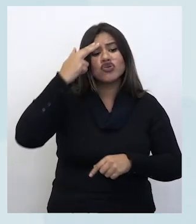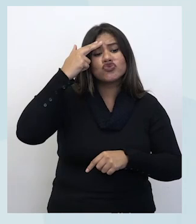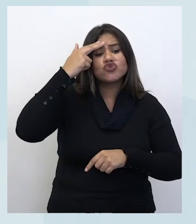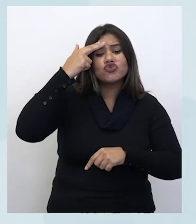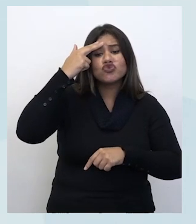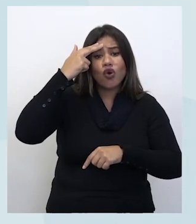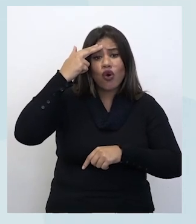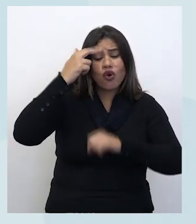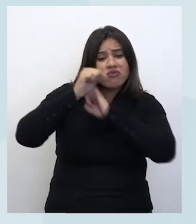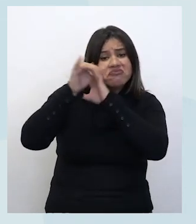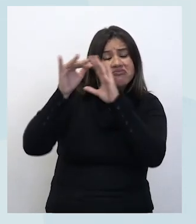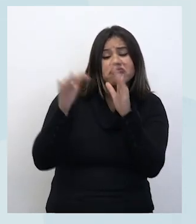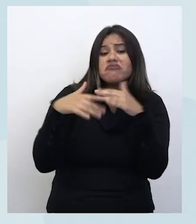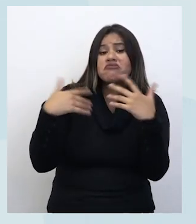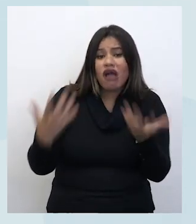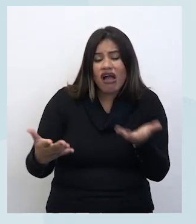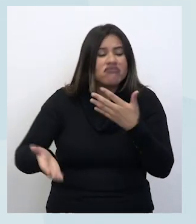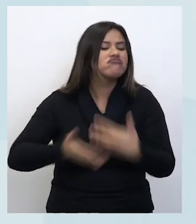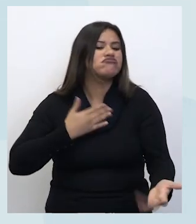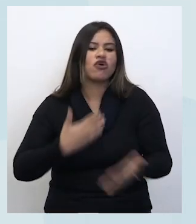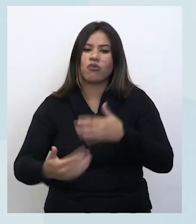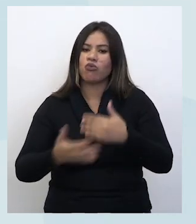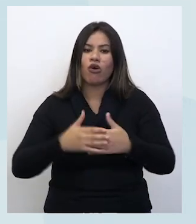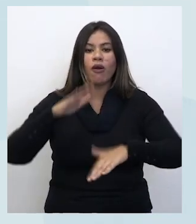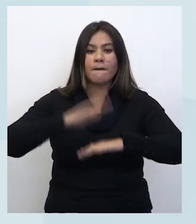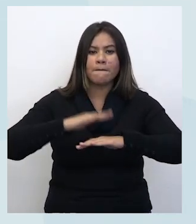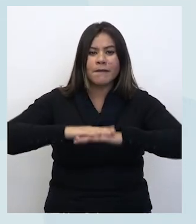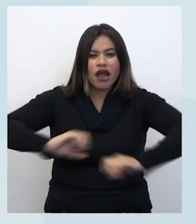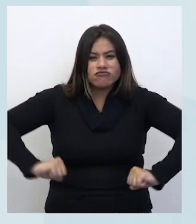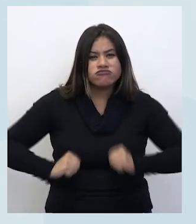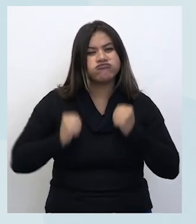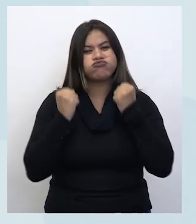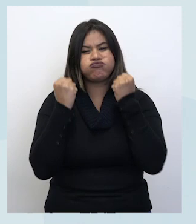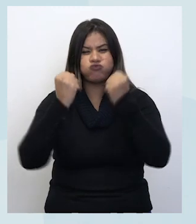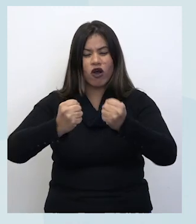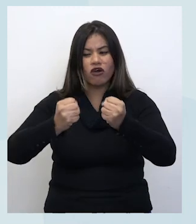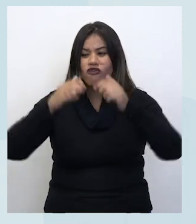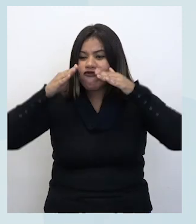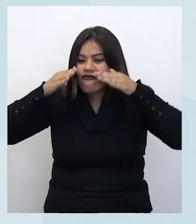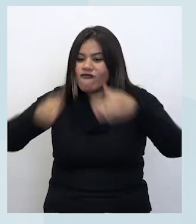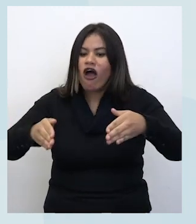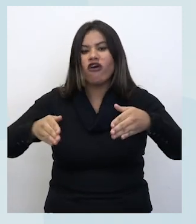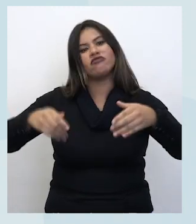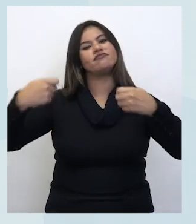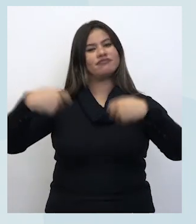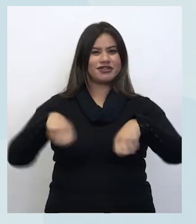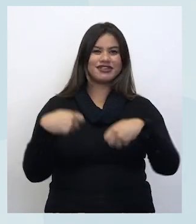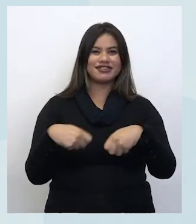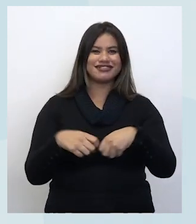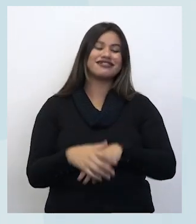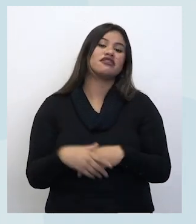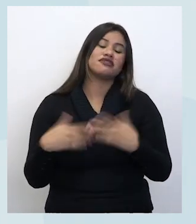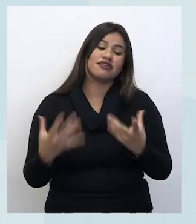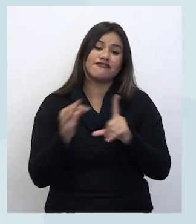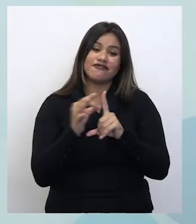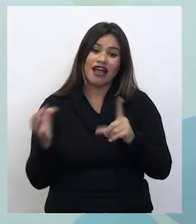seja o seu sonho, você tem que se dedicar inteiramente a ele. Então, a partir dessa frase do Ayrton